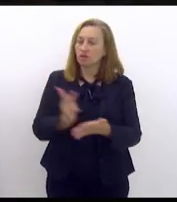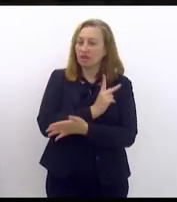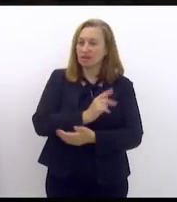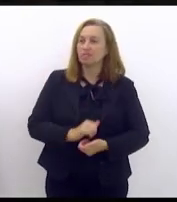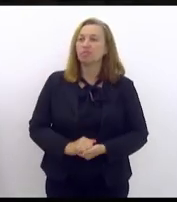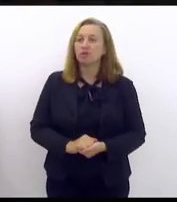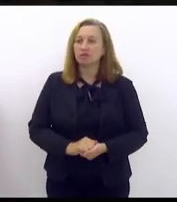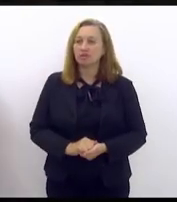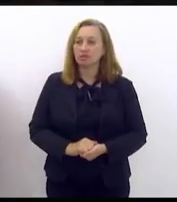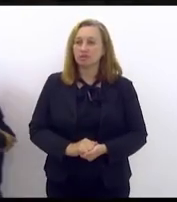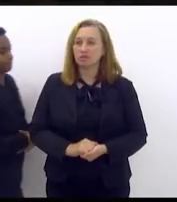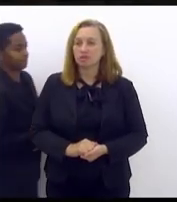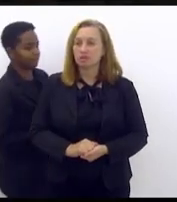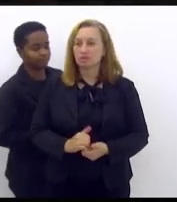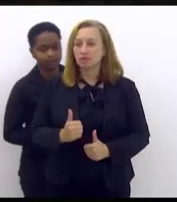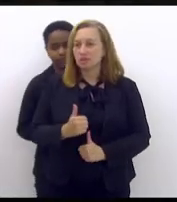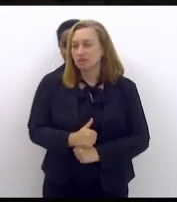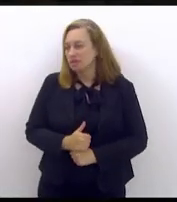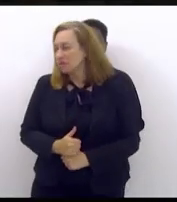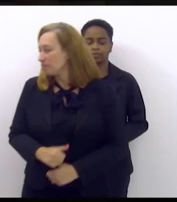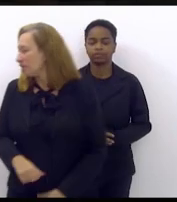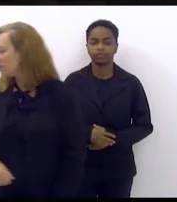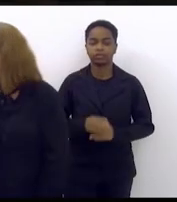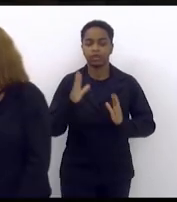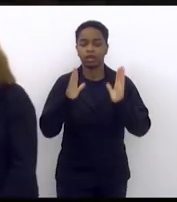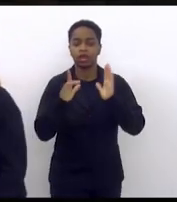acontece, a previsão na LOA